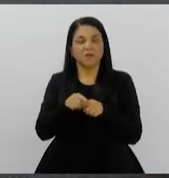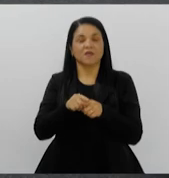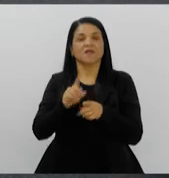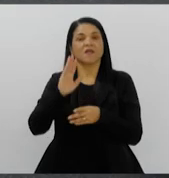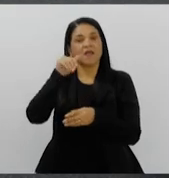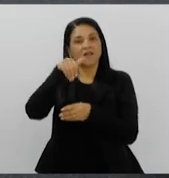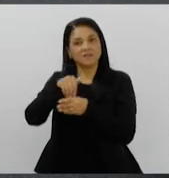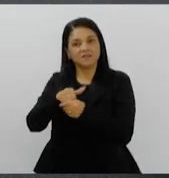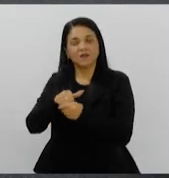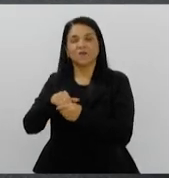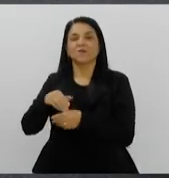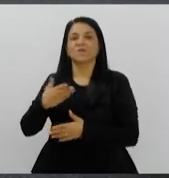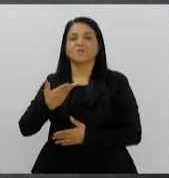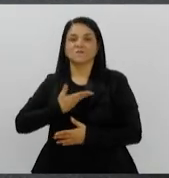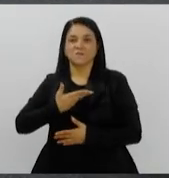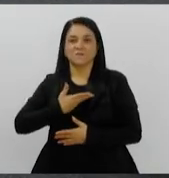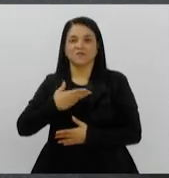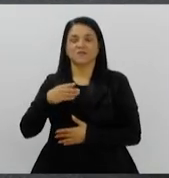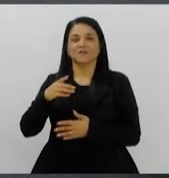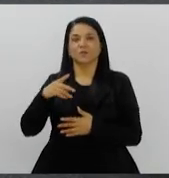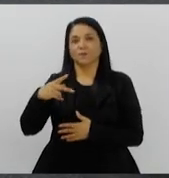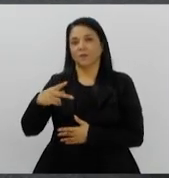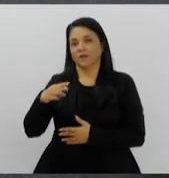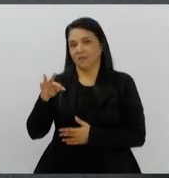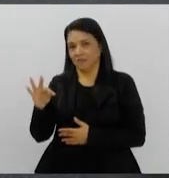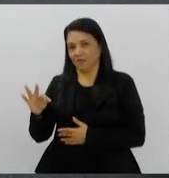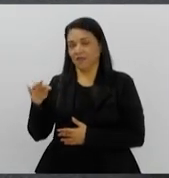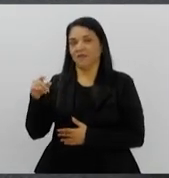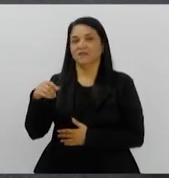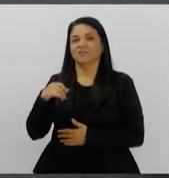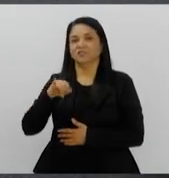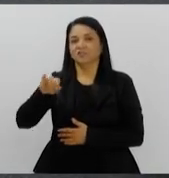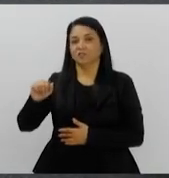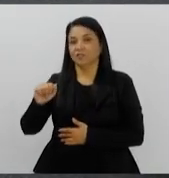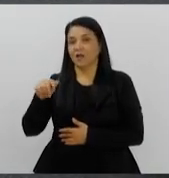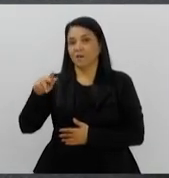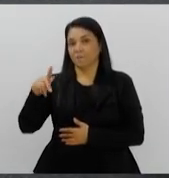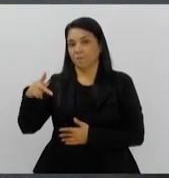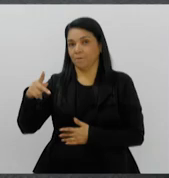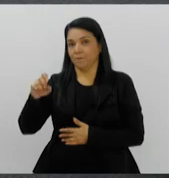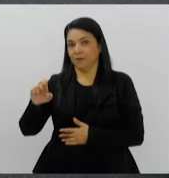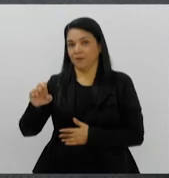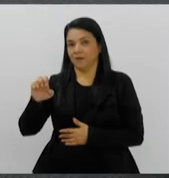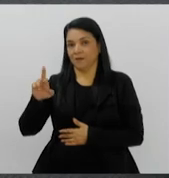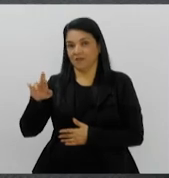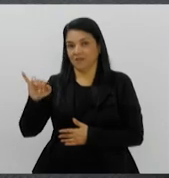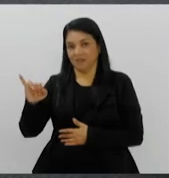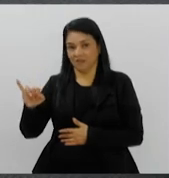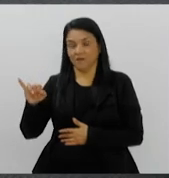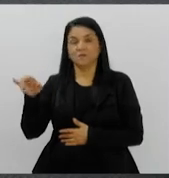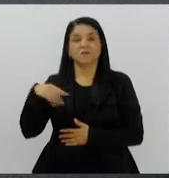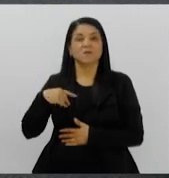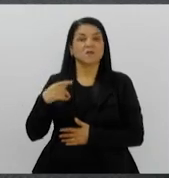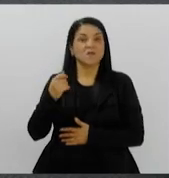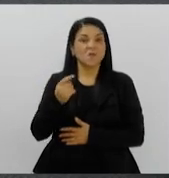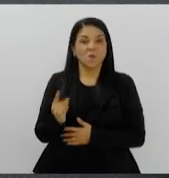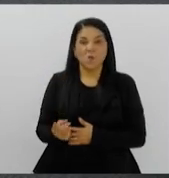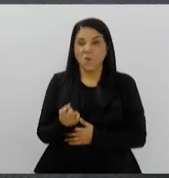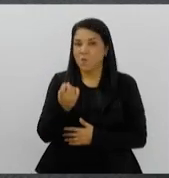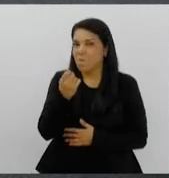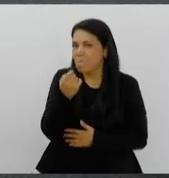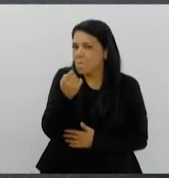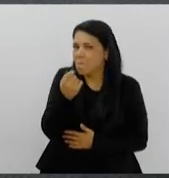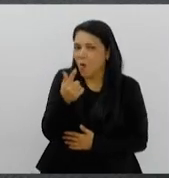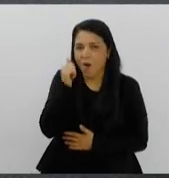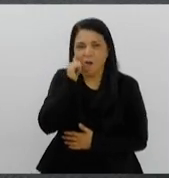Fernanda Ontiveros, do PT, em Japeri. É uma das poucas mulheres prefeitas, é importante valorizar isso.